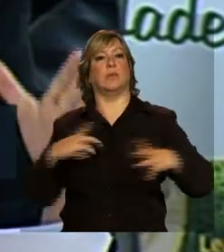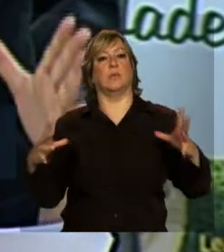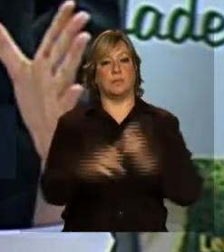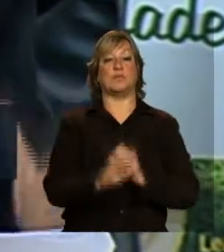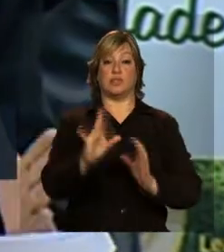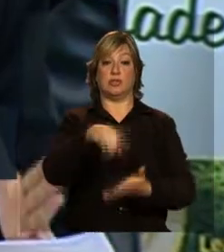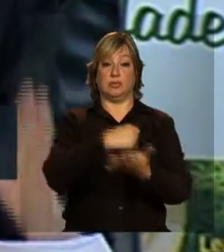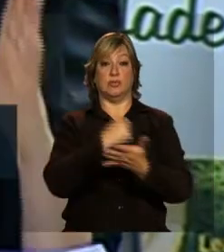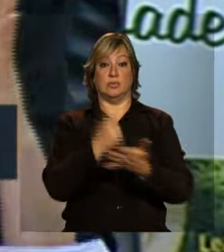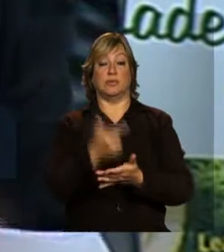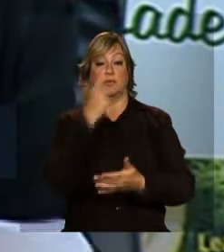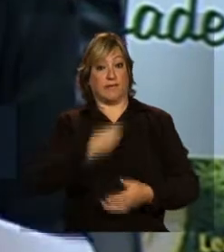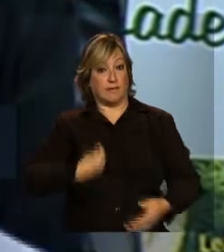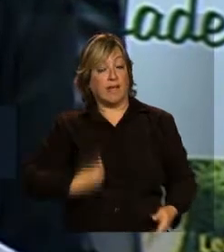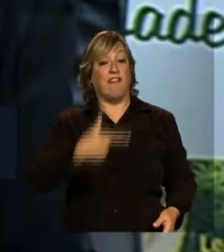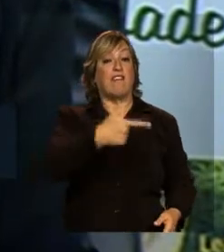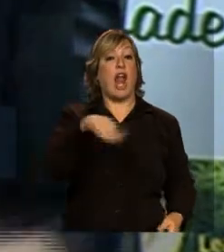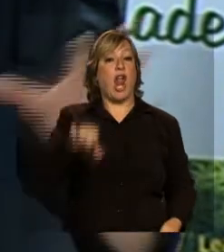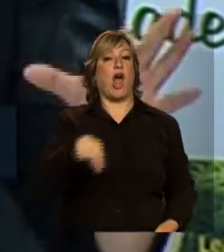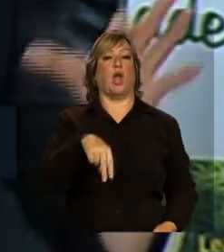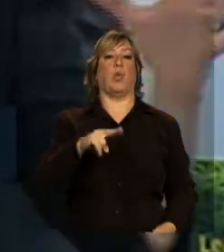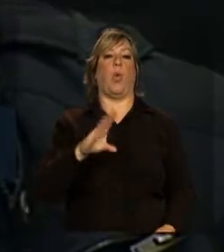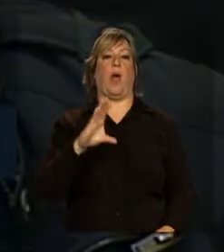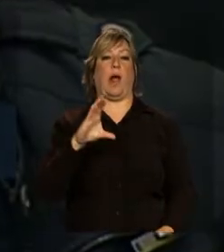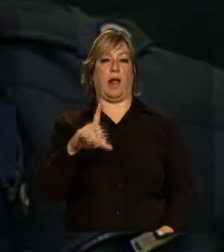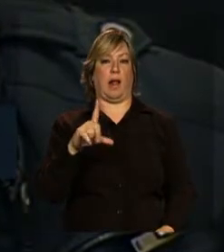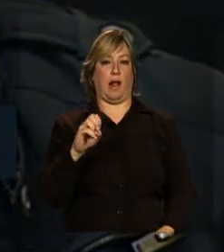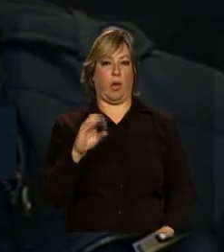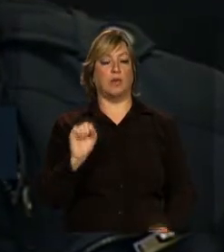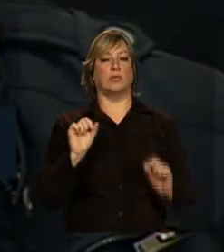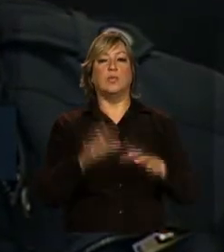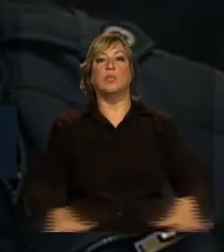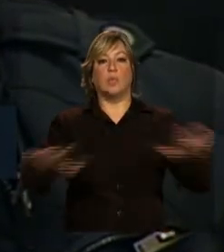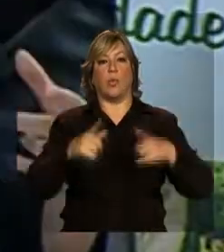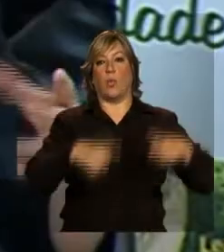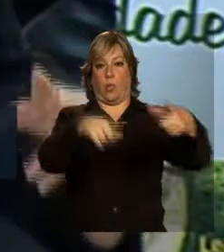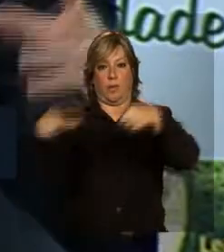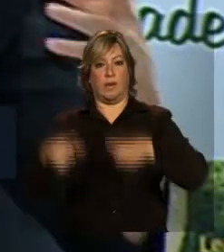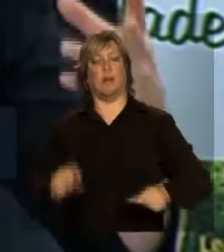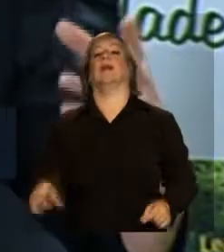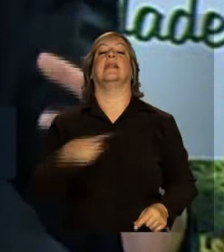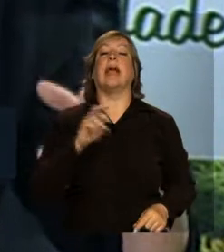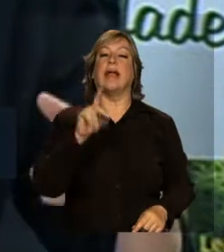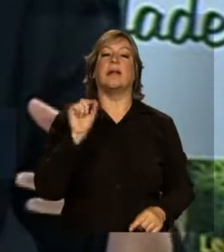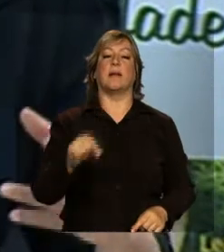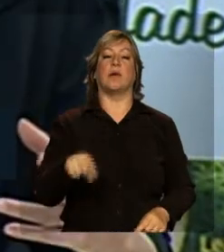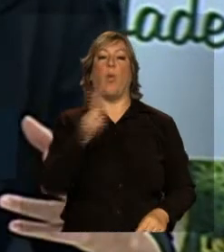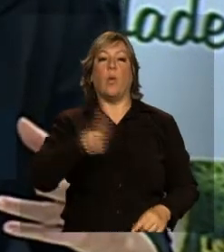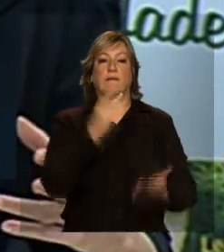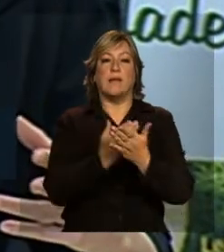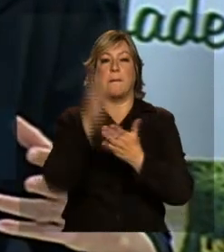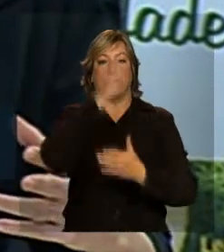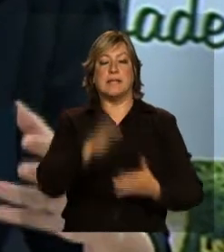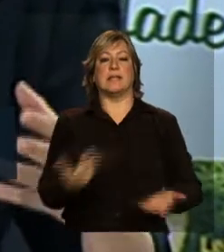contratados e habilitados 29 núcleos. Isso significa uma rede onde as universidades brasileiras, os institutos federais, estarão